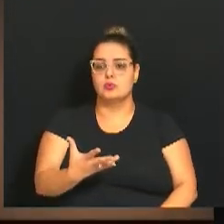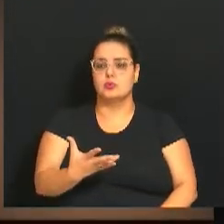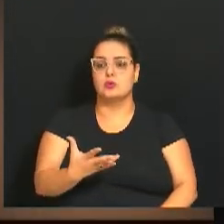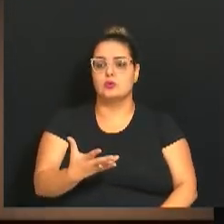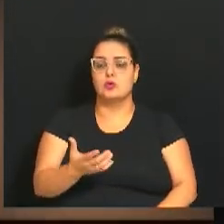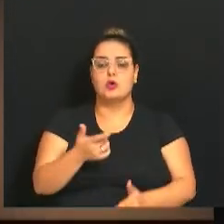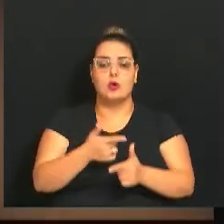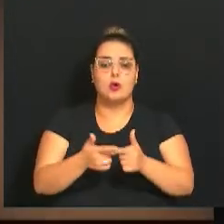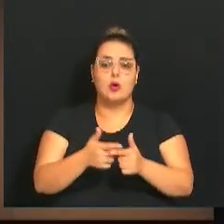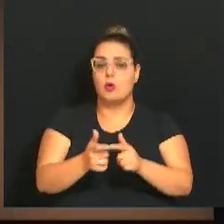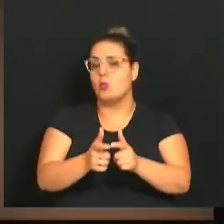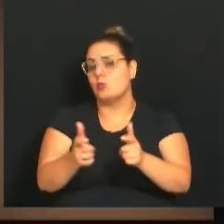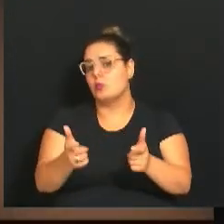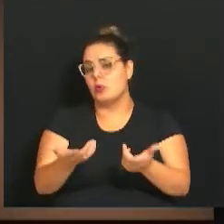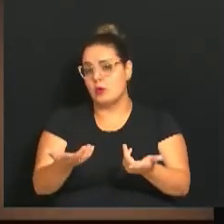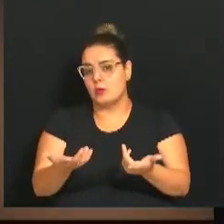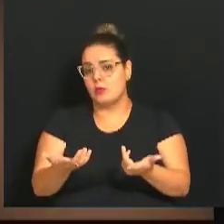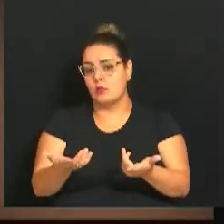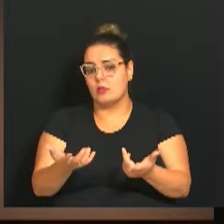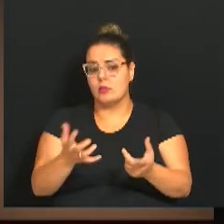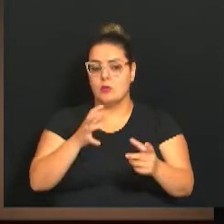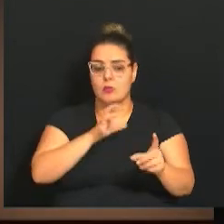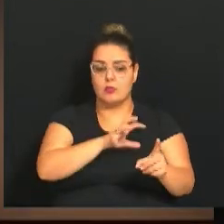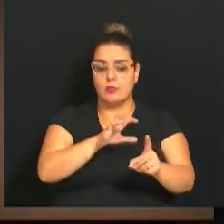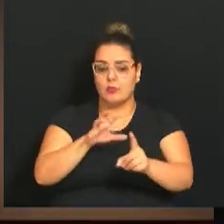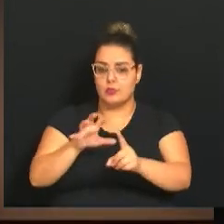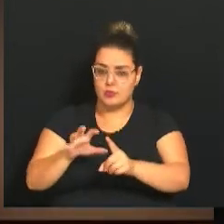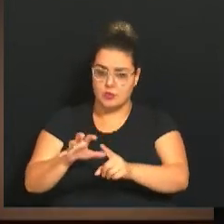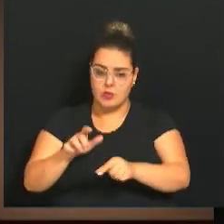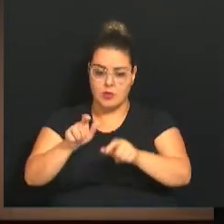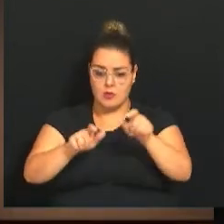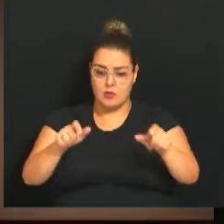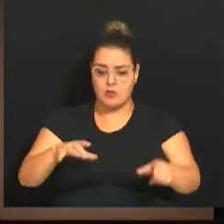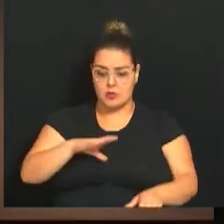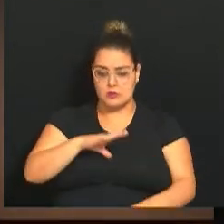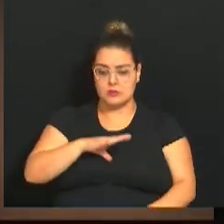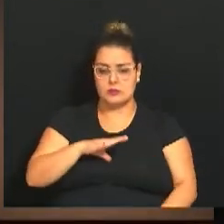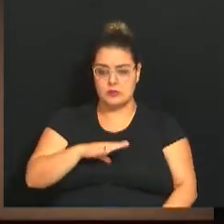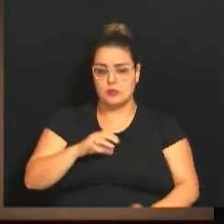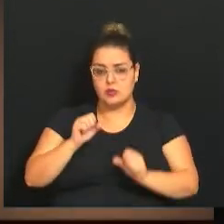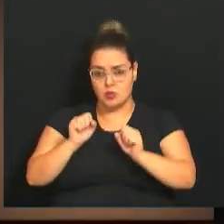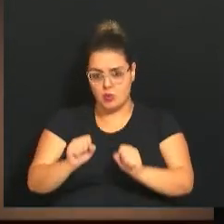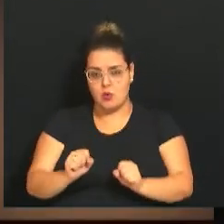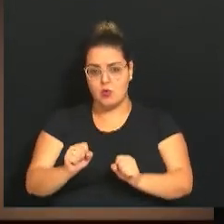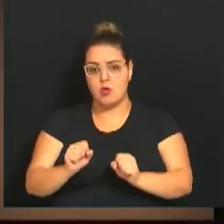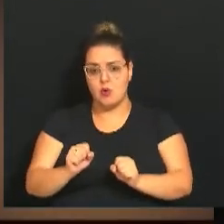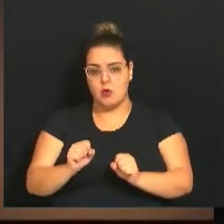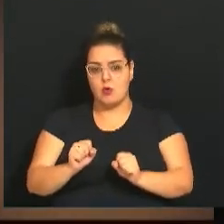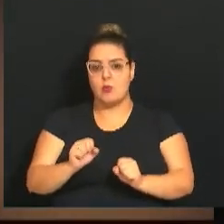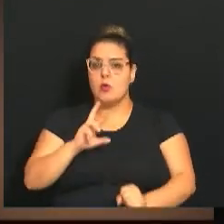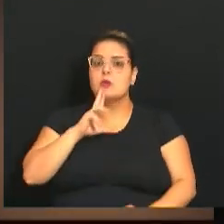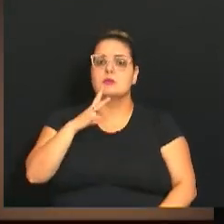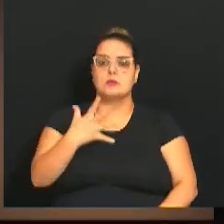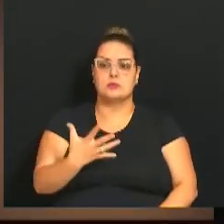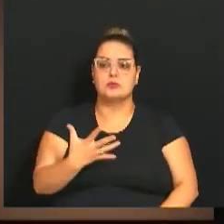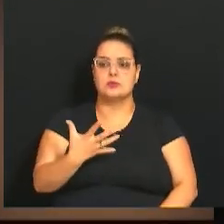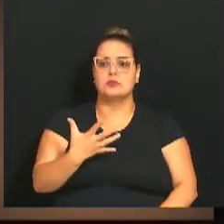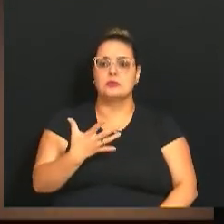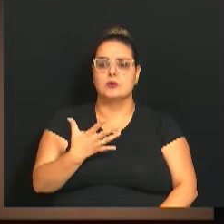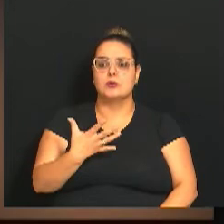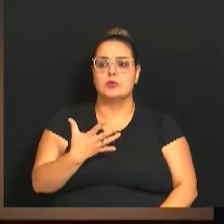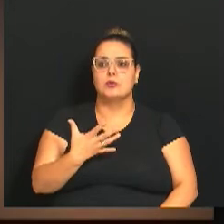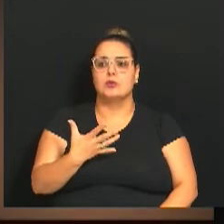problema que afeta tanta gente na nossa cidade possa ter solução. Então, é